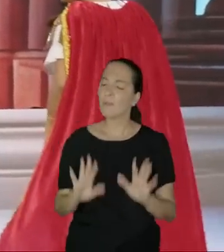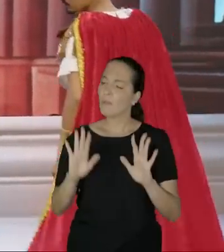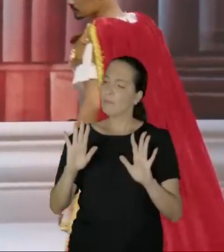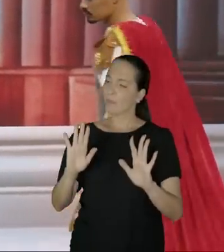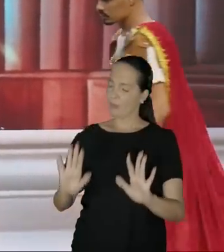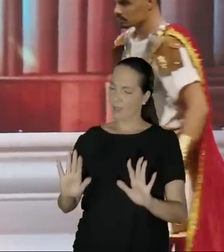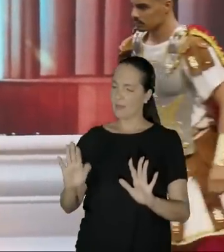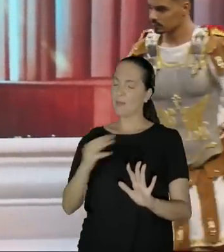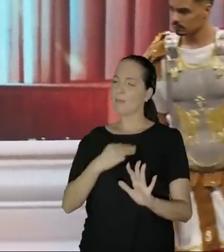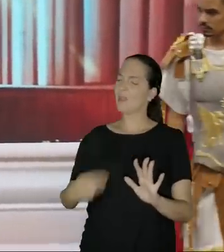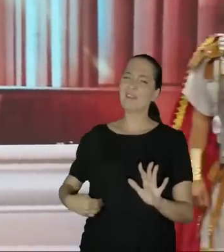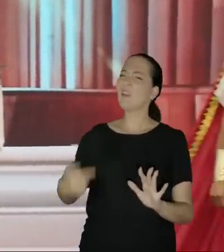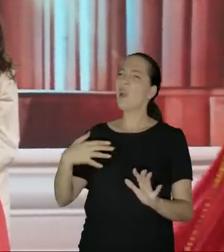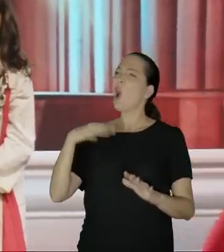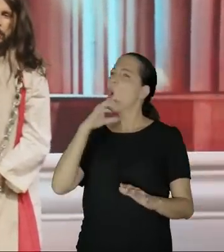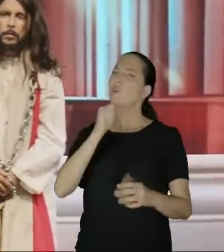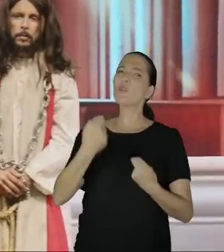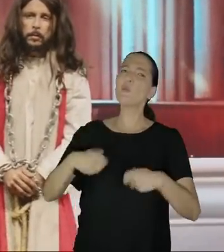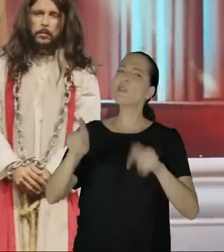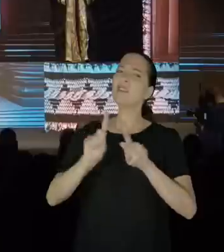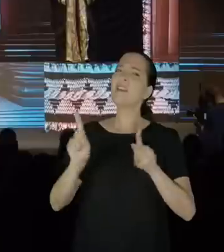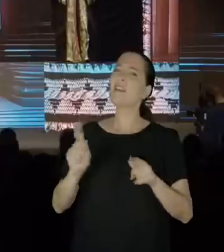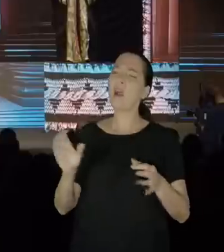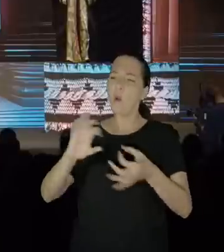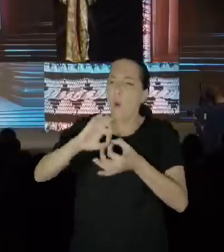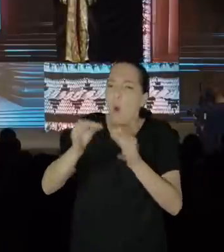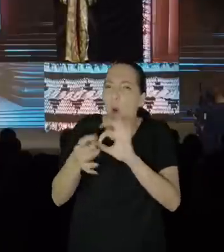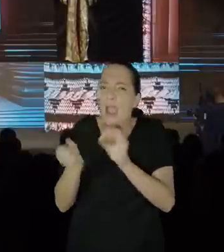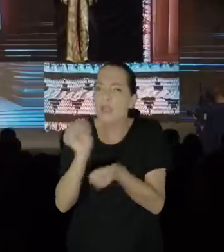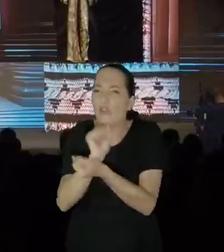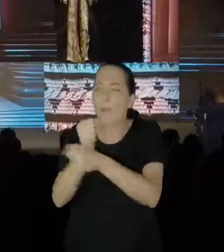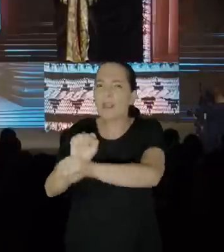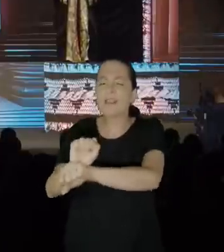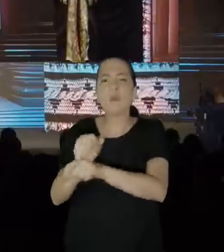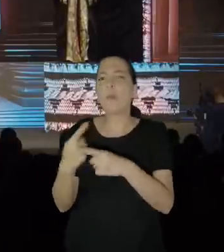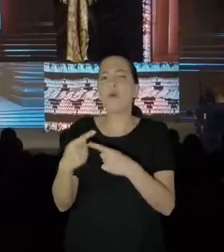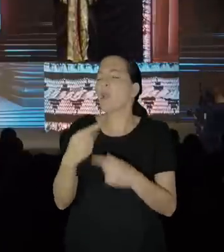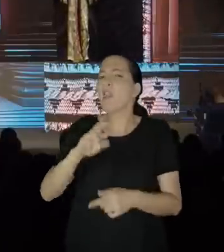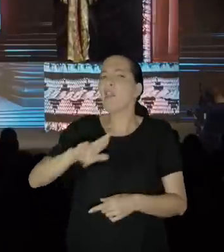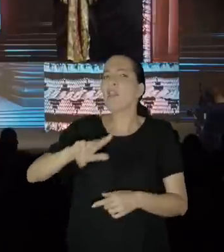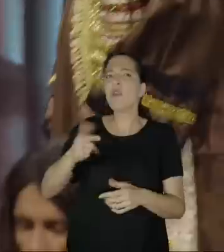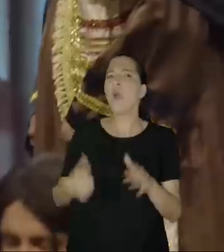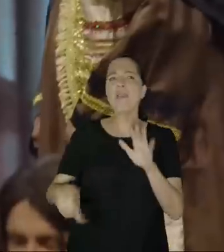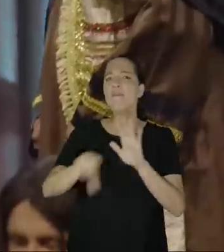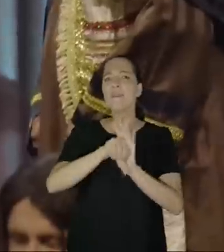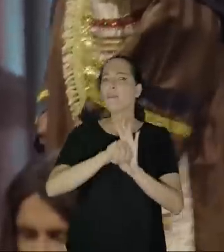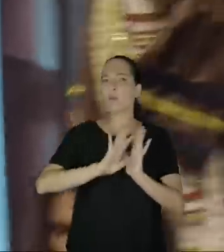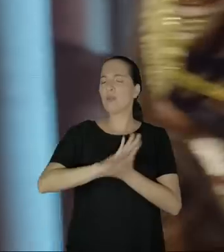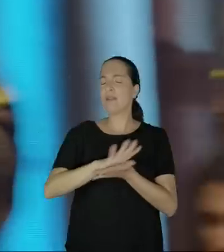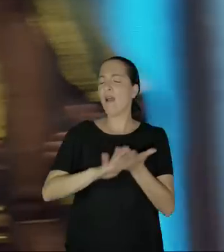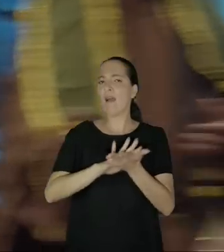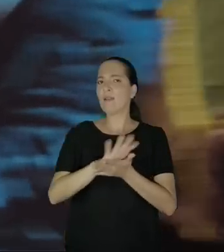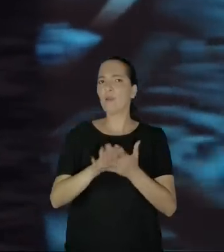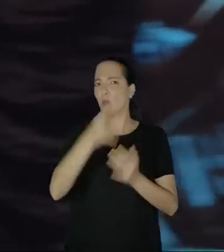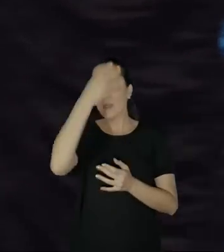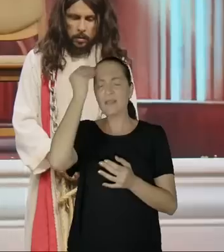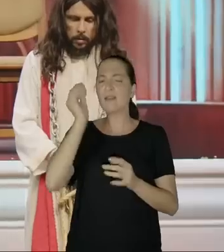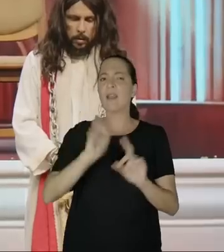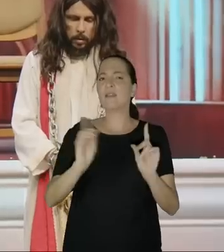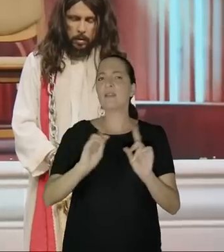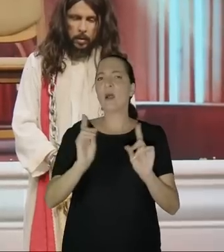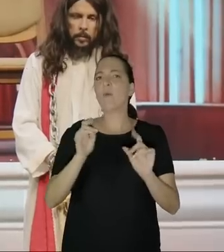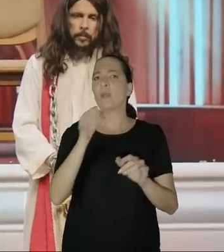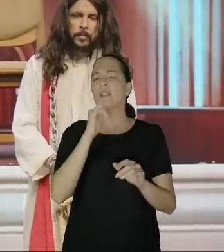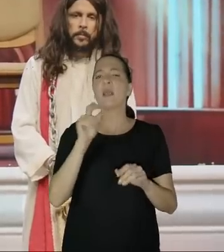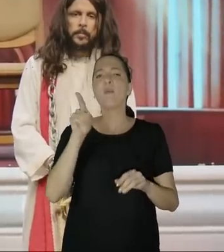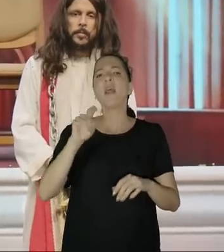acho desnecessário essas cordas e correntes. Afinal, ele não é nenhum criminoso. Não esqueça que ele é